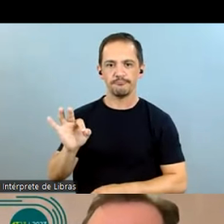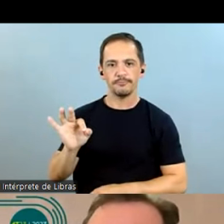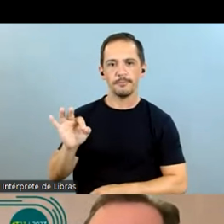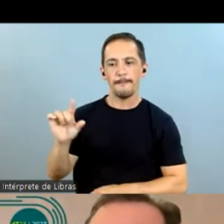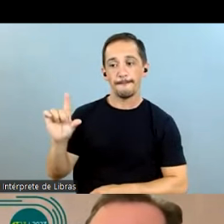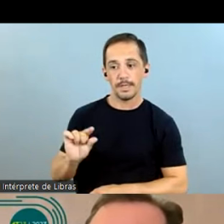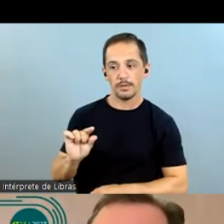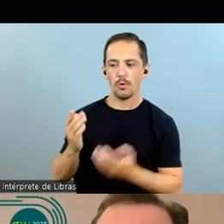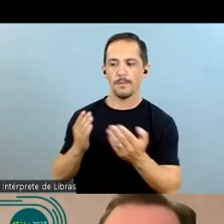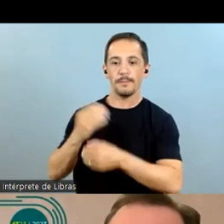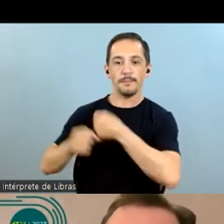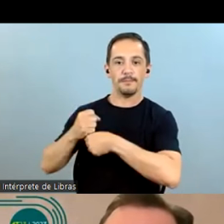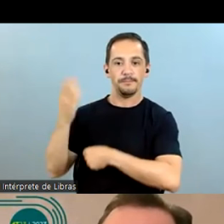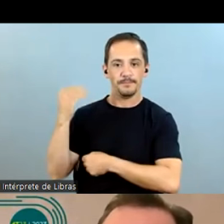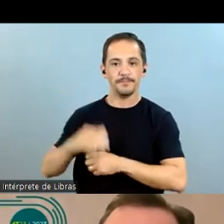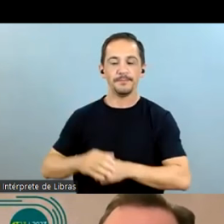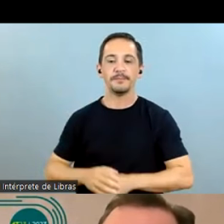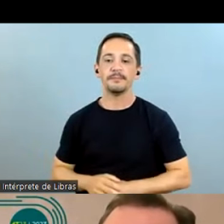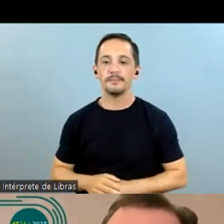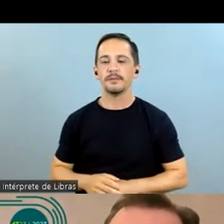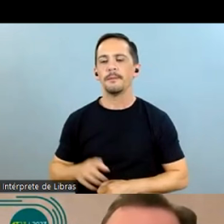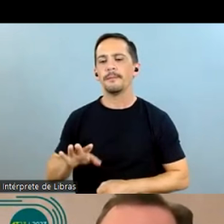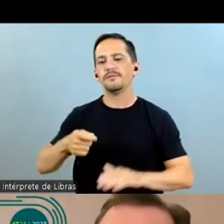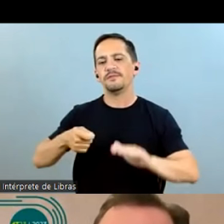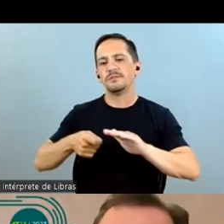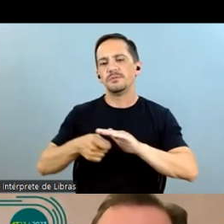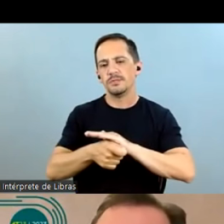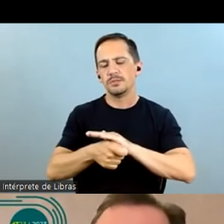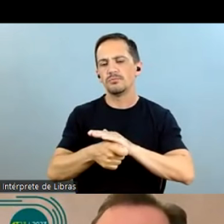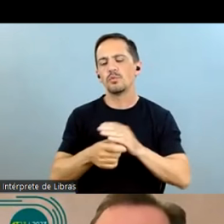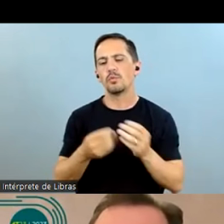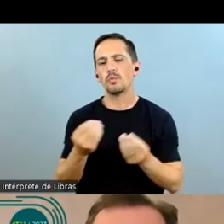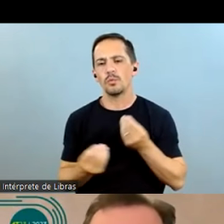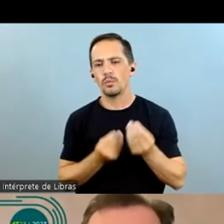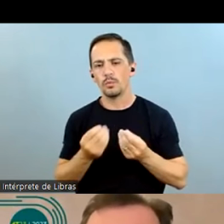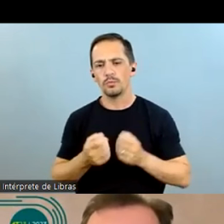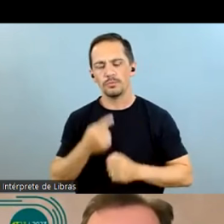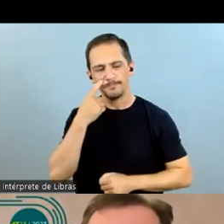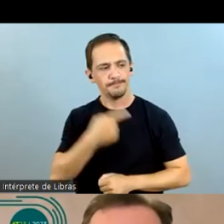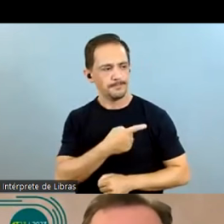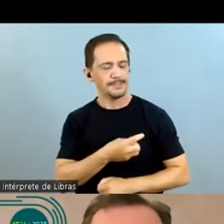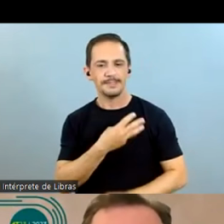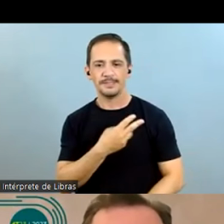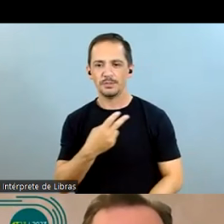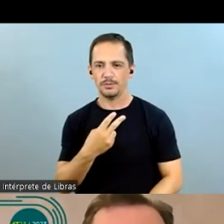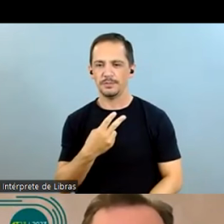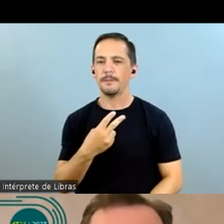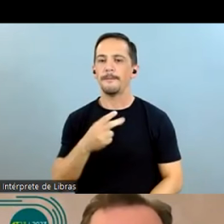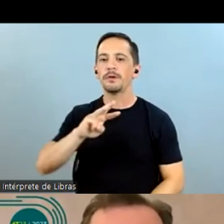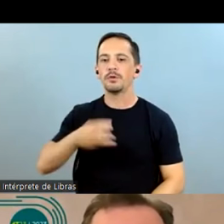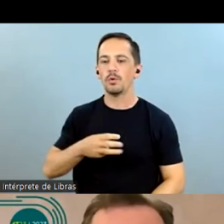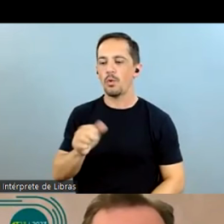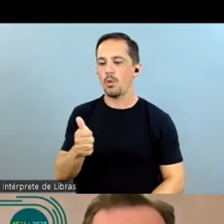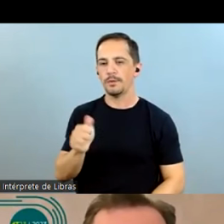lucro e os investimentos eh perfizeram em no quarto trimestre R 32 milhões 111.000 então a